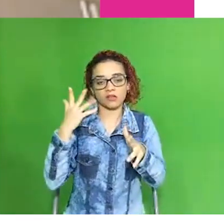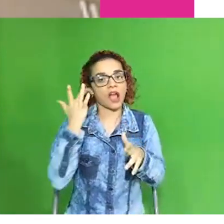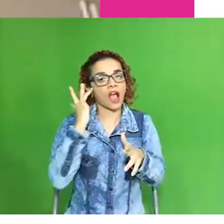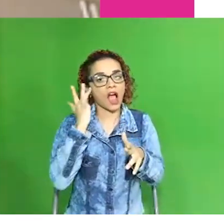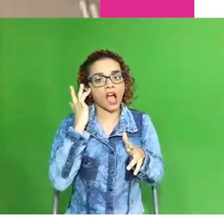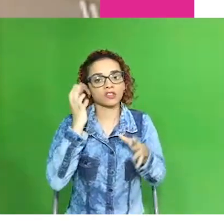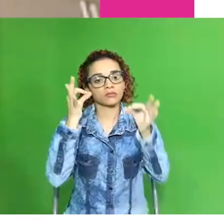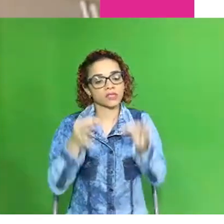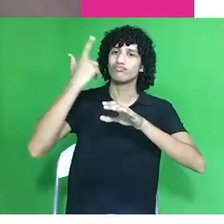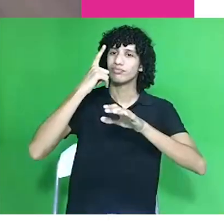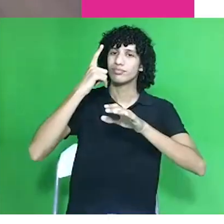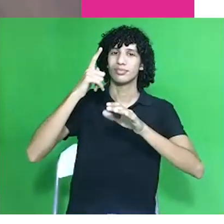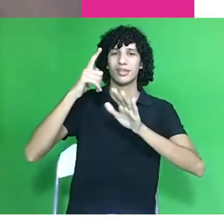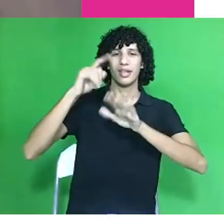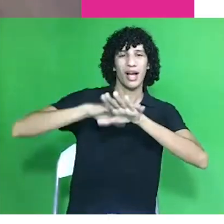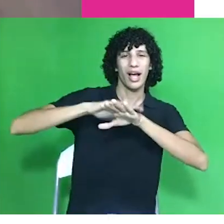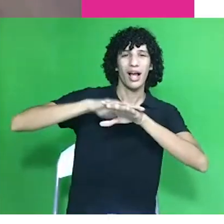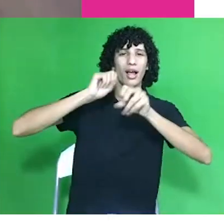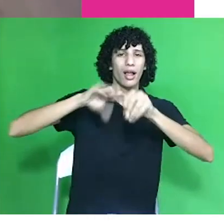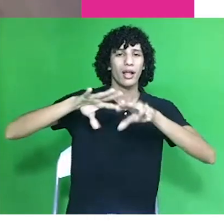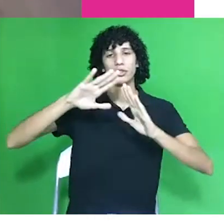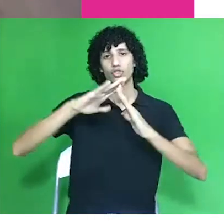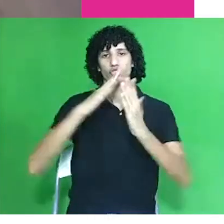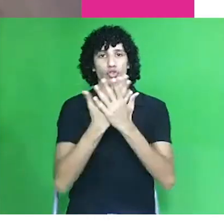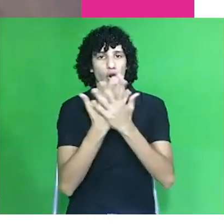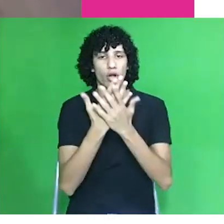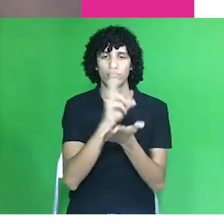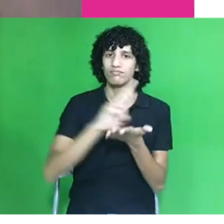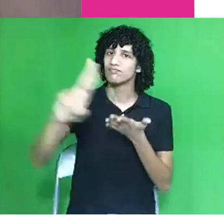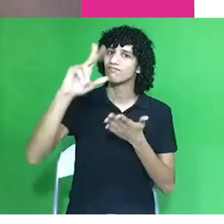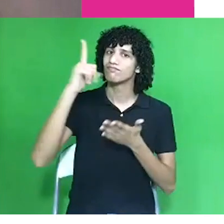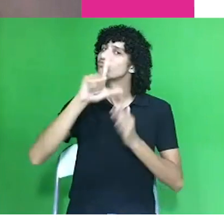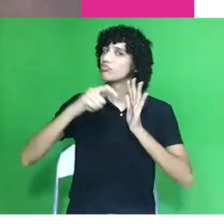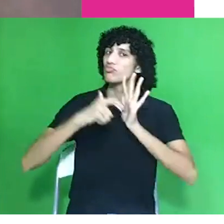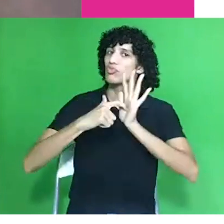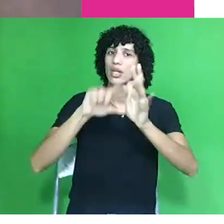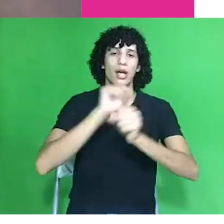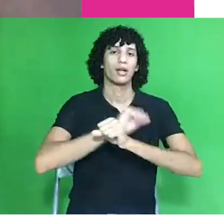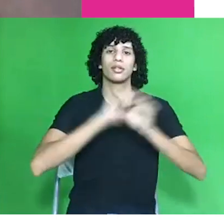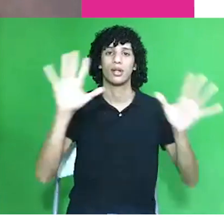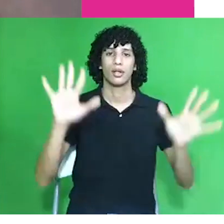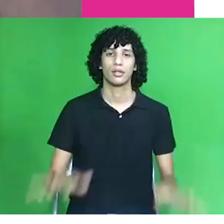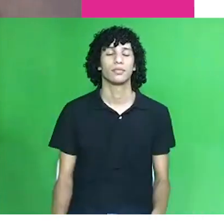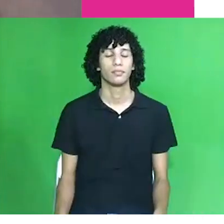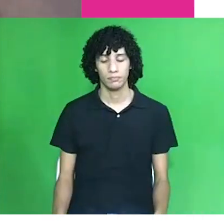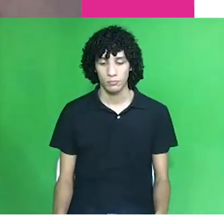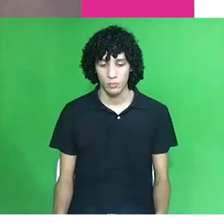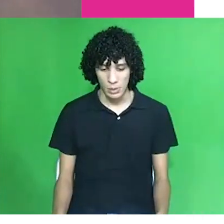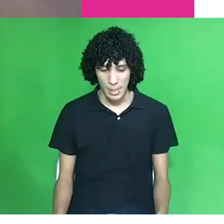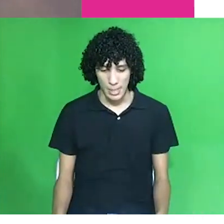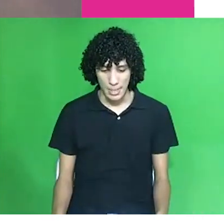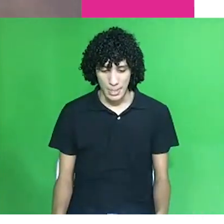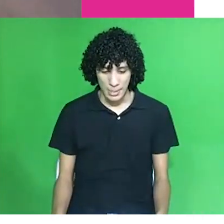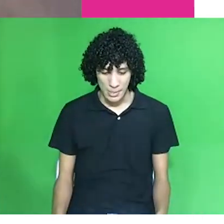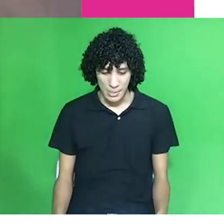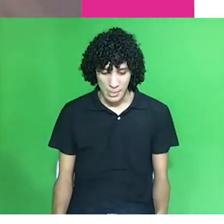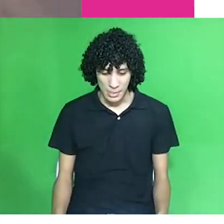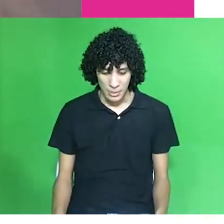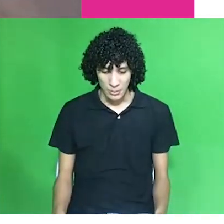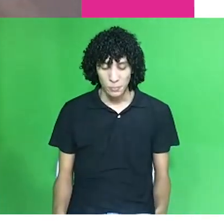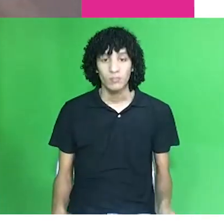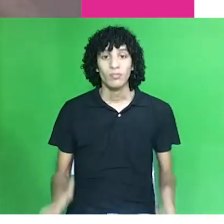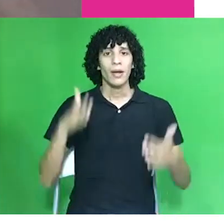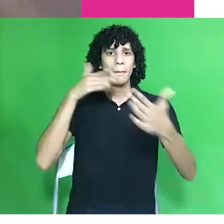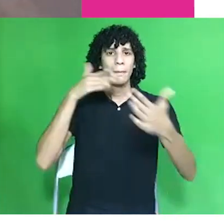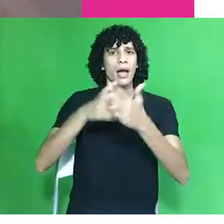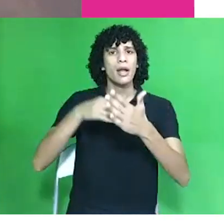precisa discutir. Em relação às barreiras, elas eram inconscientes e cada vez